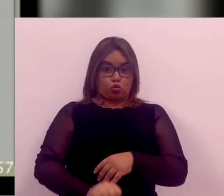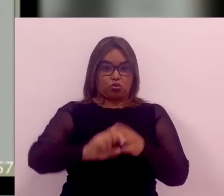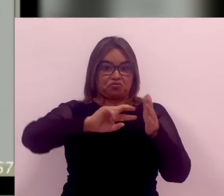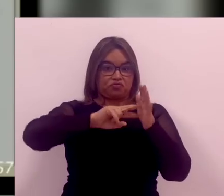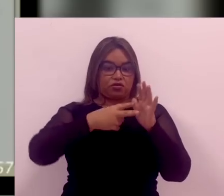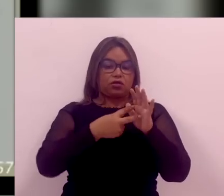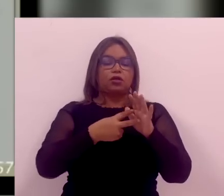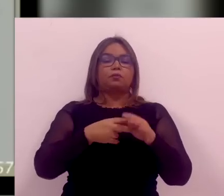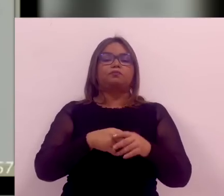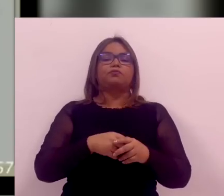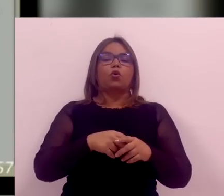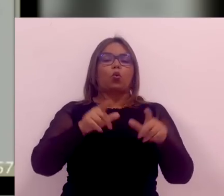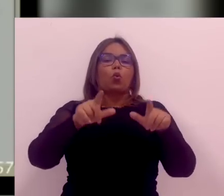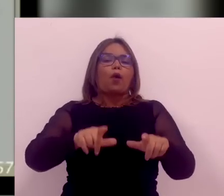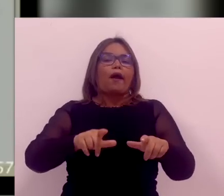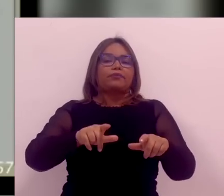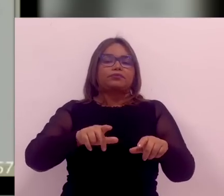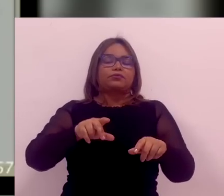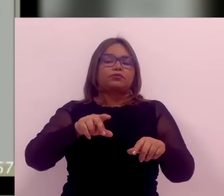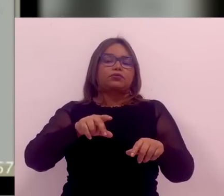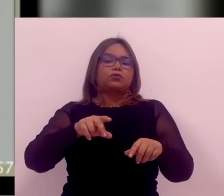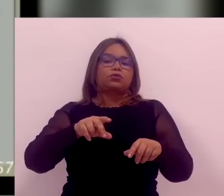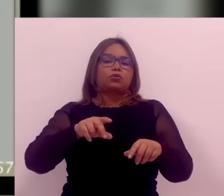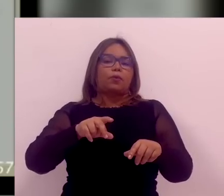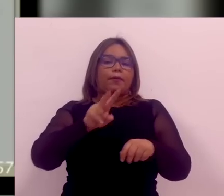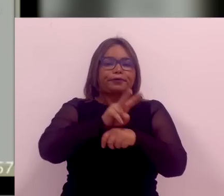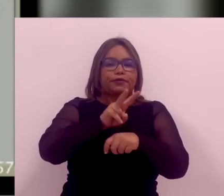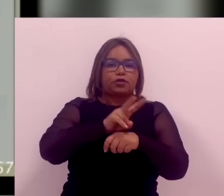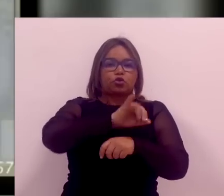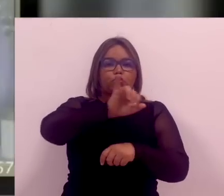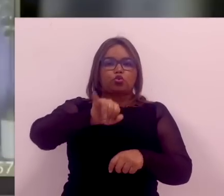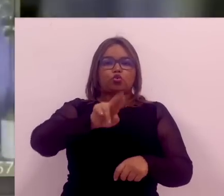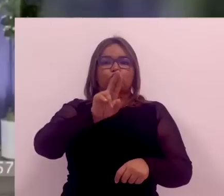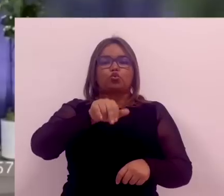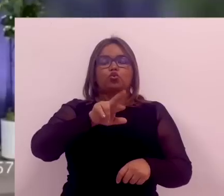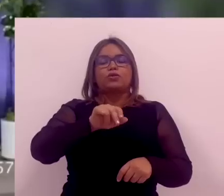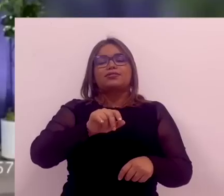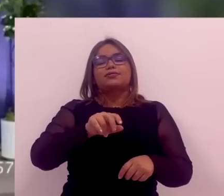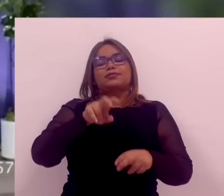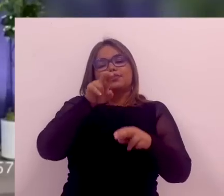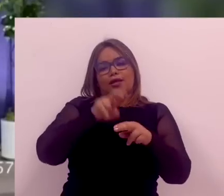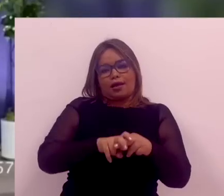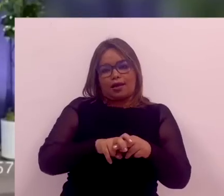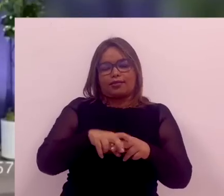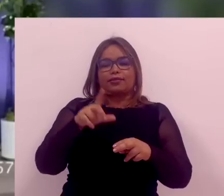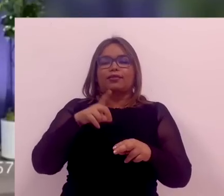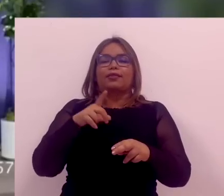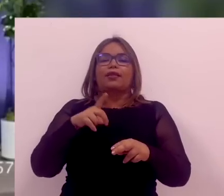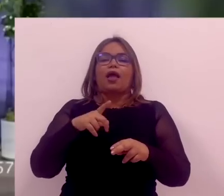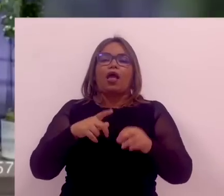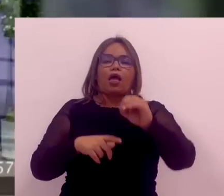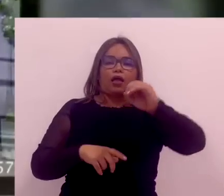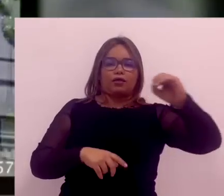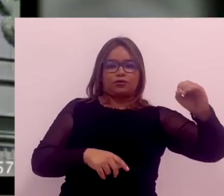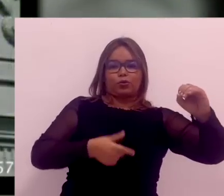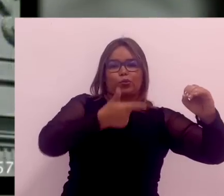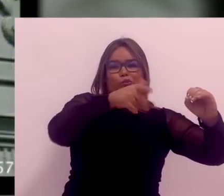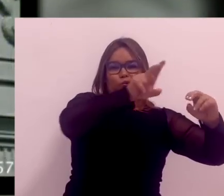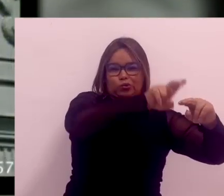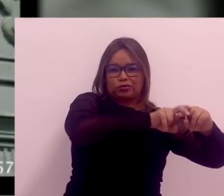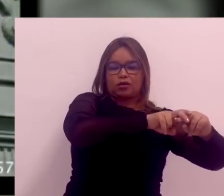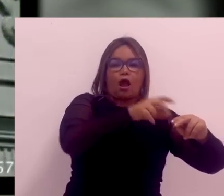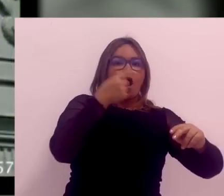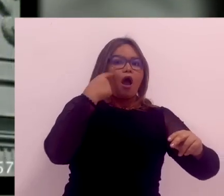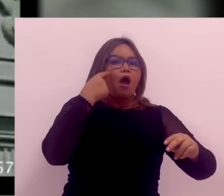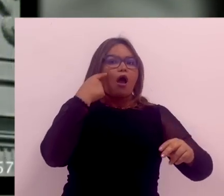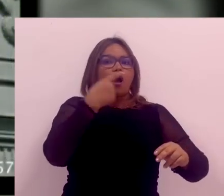andrógeno. O sul é onde o guardião júnior se senta. O oeste é onde o guardião sênior se senta. E há